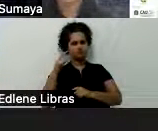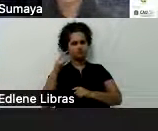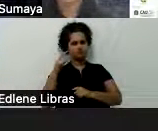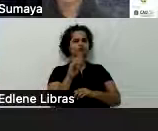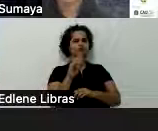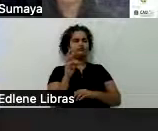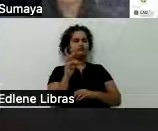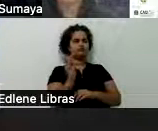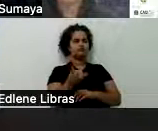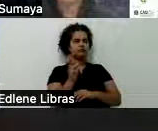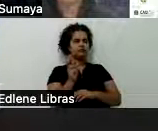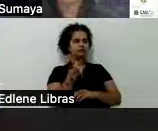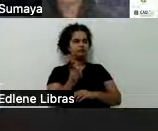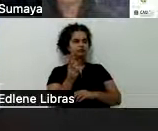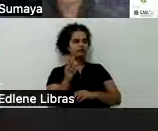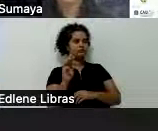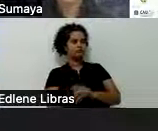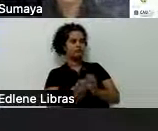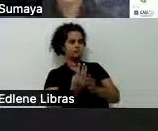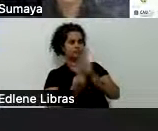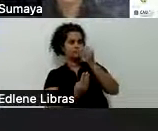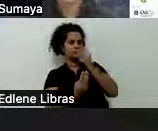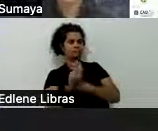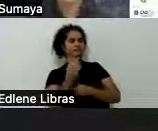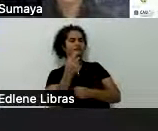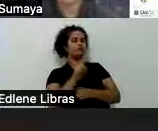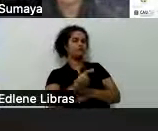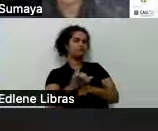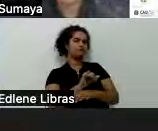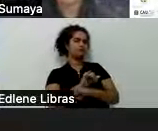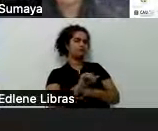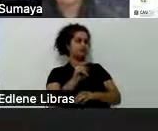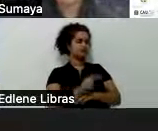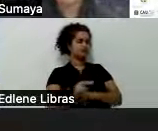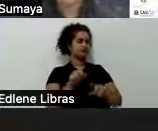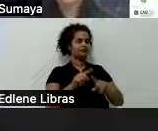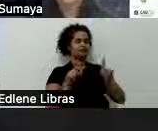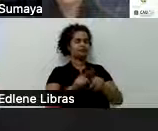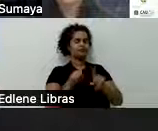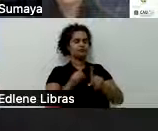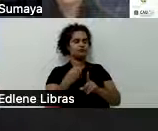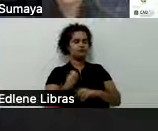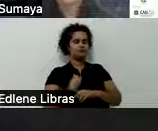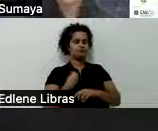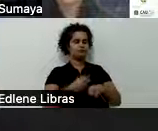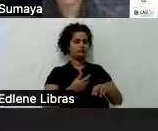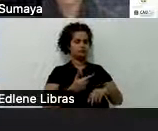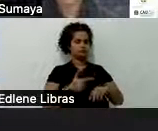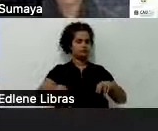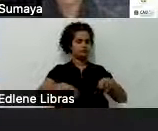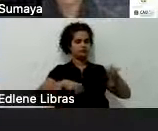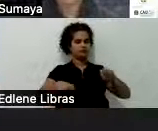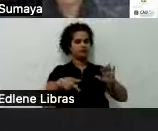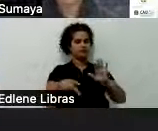vinha trabalhando foram bastante utilizadas, mas que também existiam outras ações bem próprias